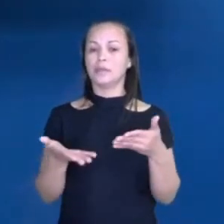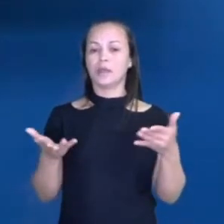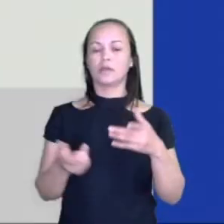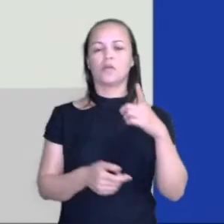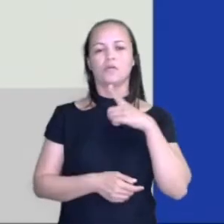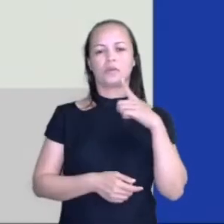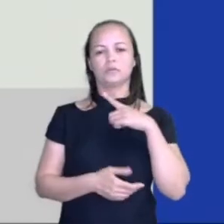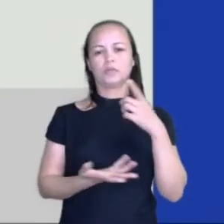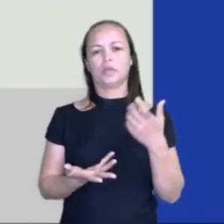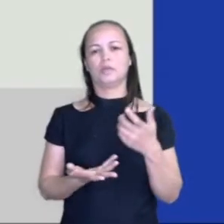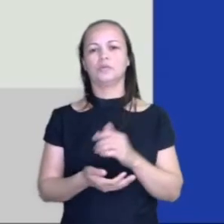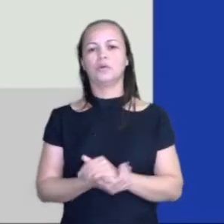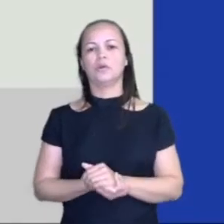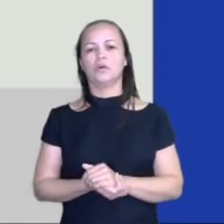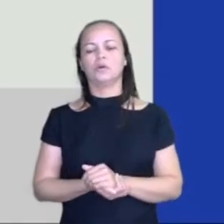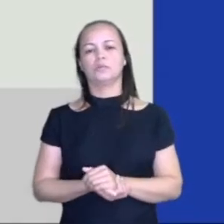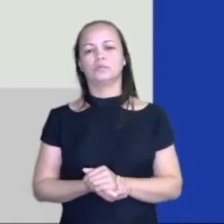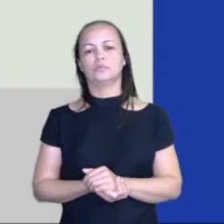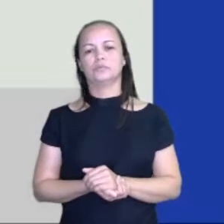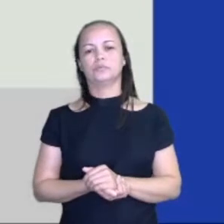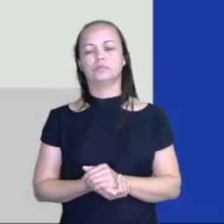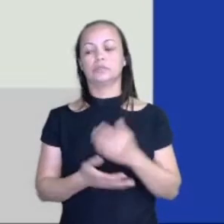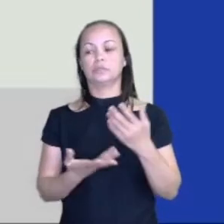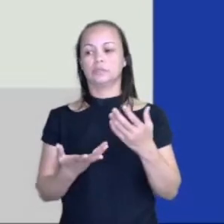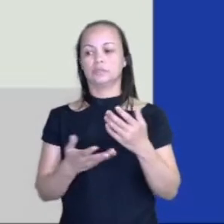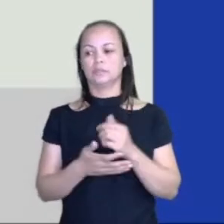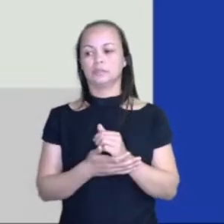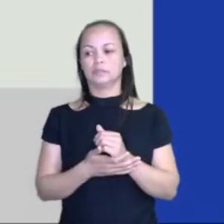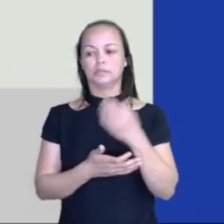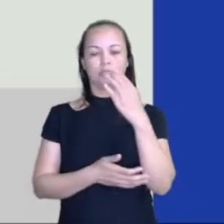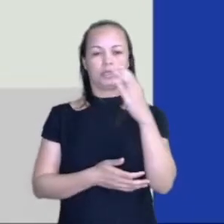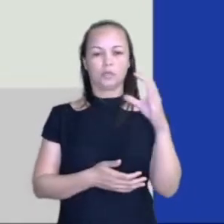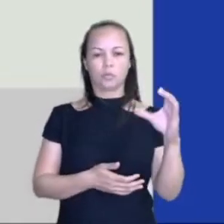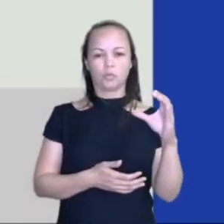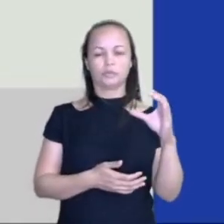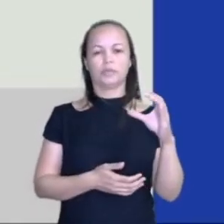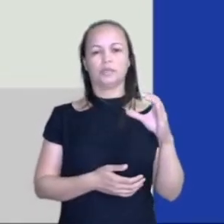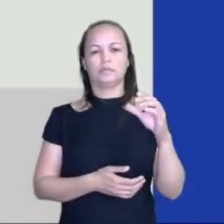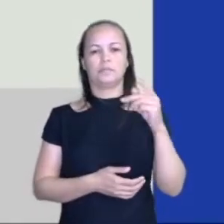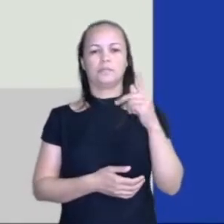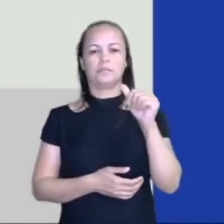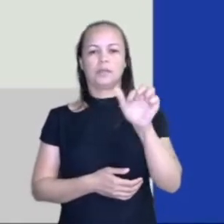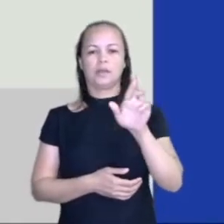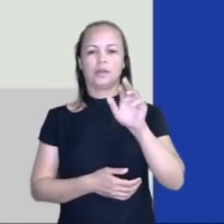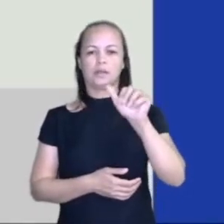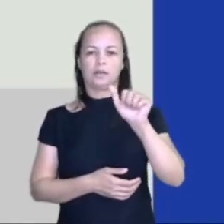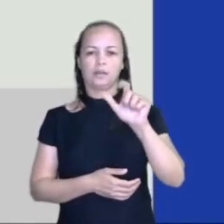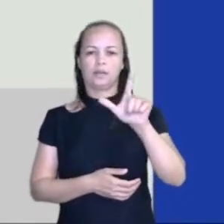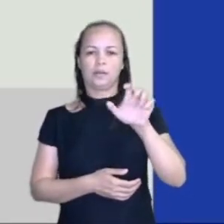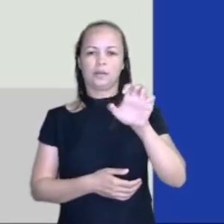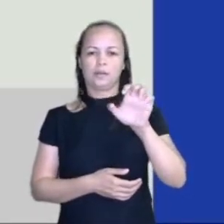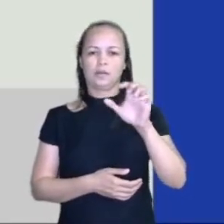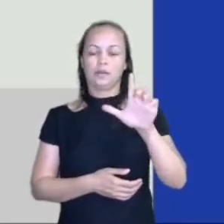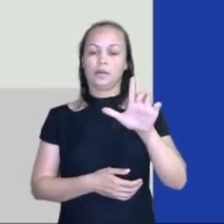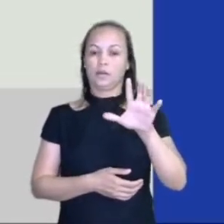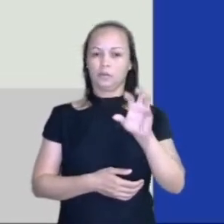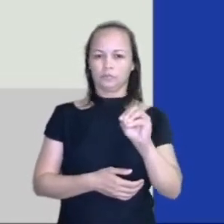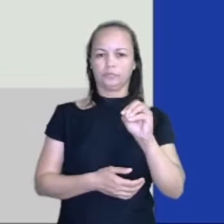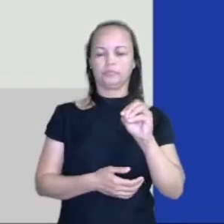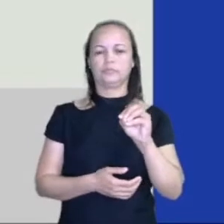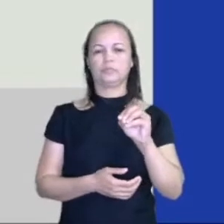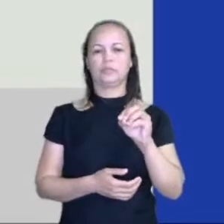um circuito elétrico em paralelo ele é composto por que um som ou duas ou mais